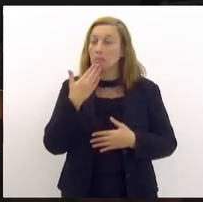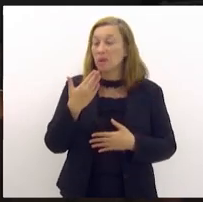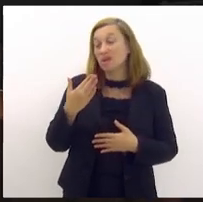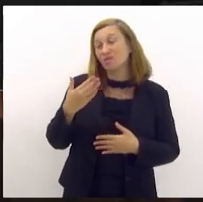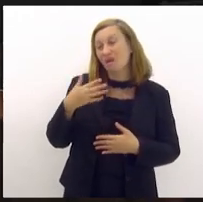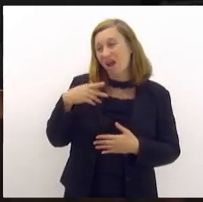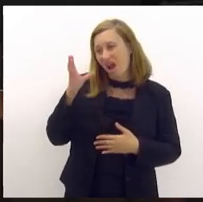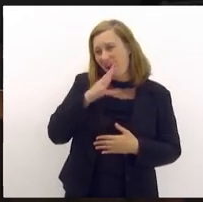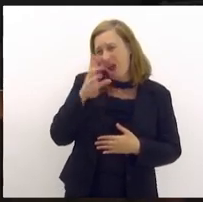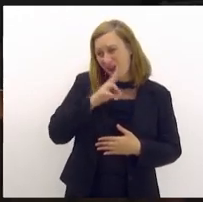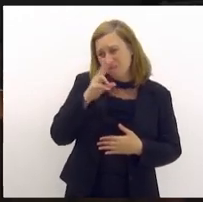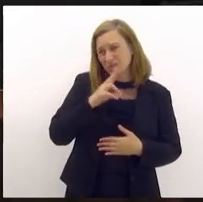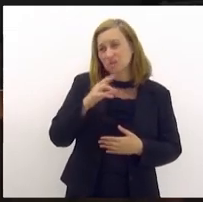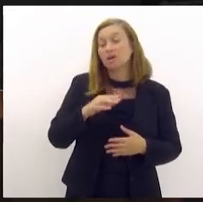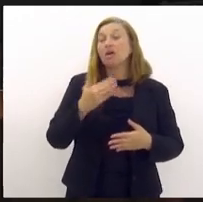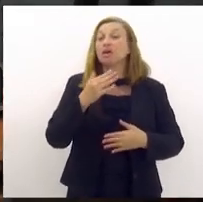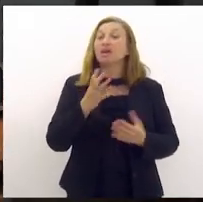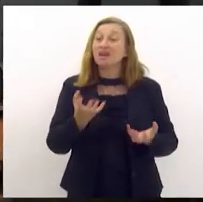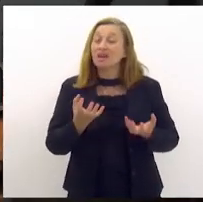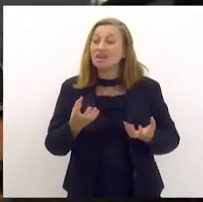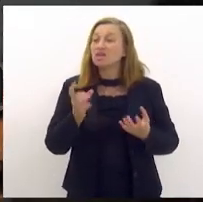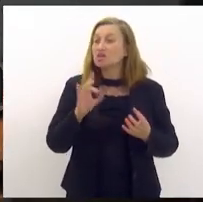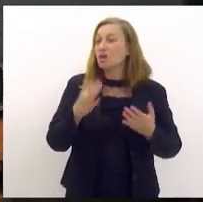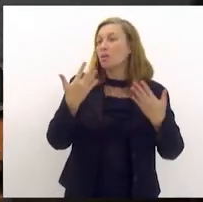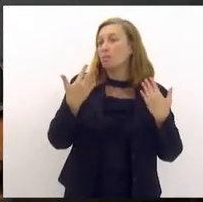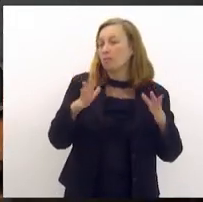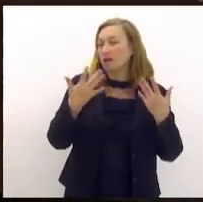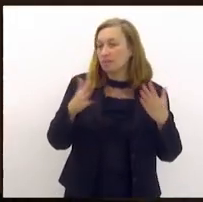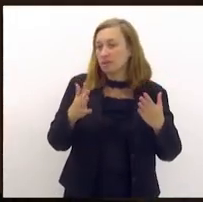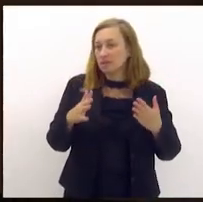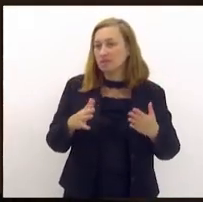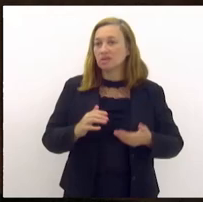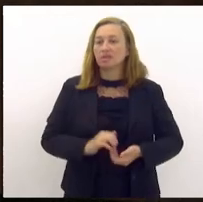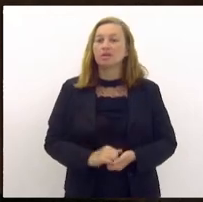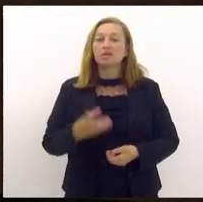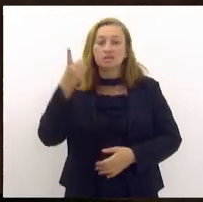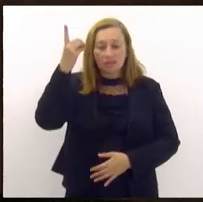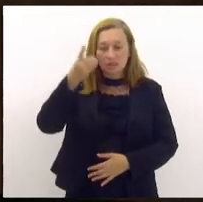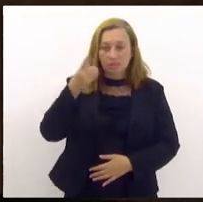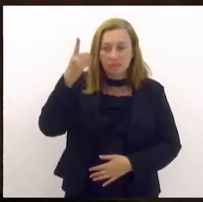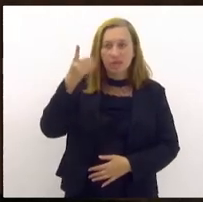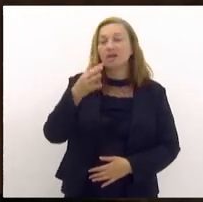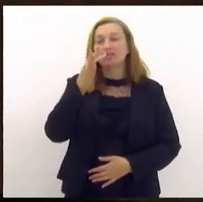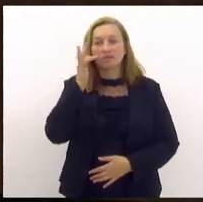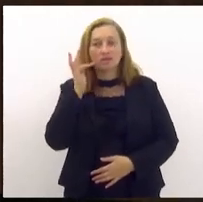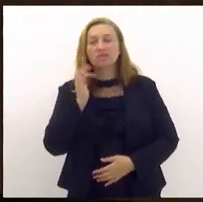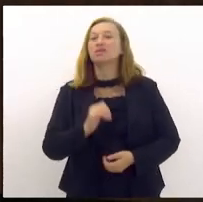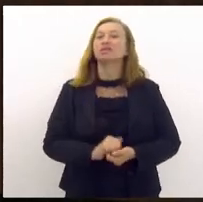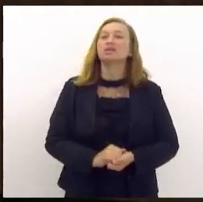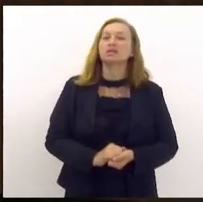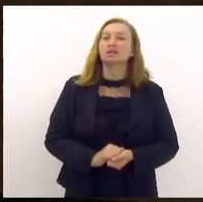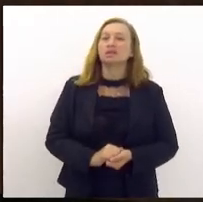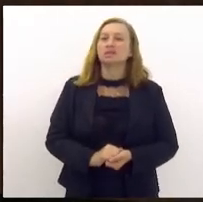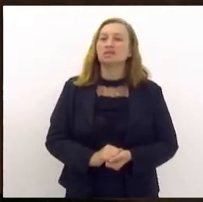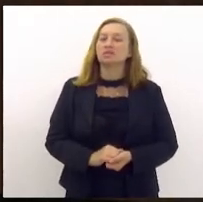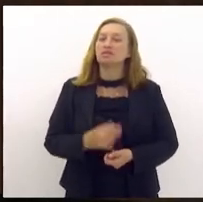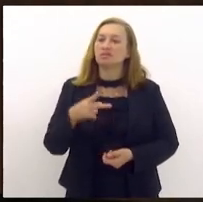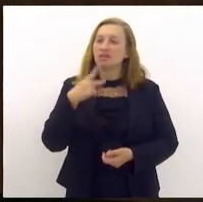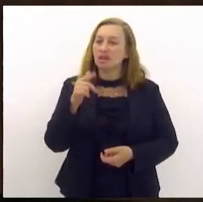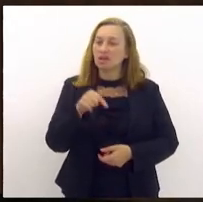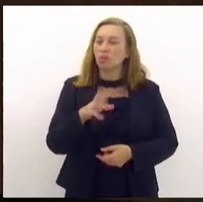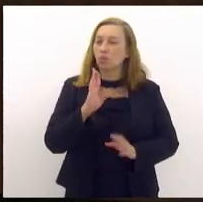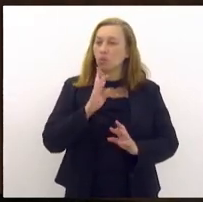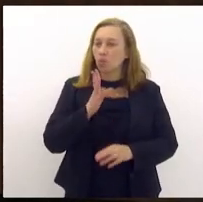brevidade na declaração. Queria só parabenizar a proposição do nobilíssimo deputado Flávio Serafini, manifestar aqui